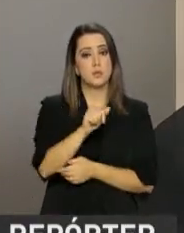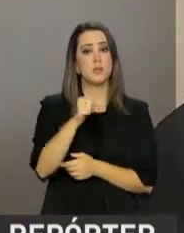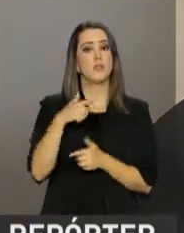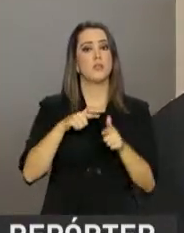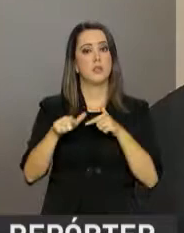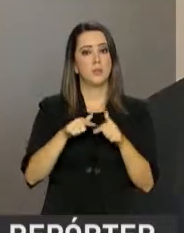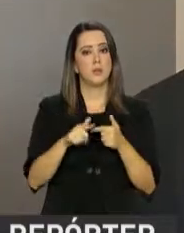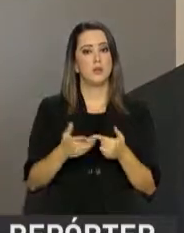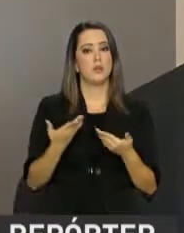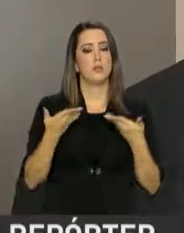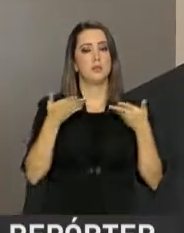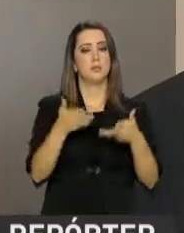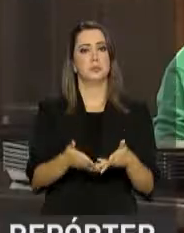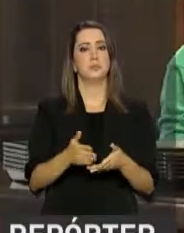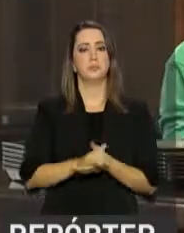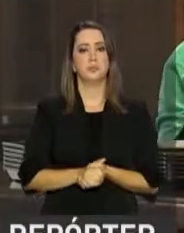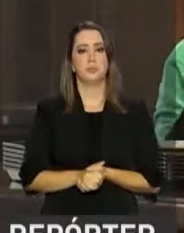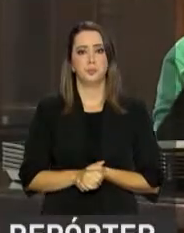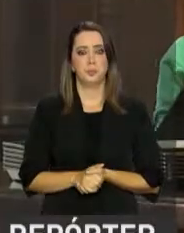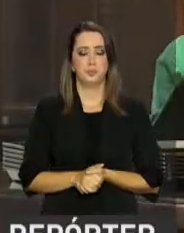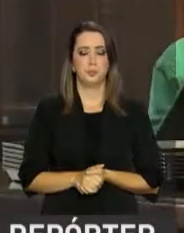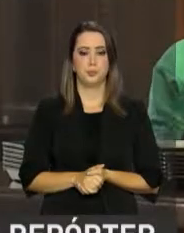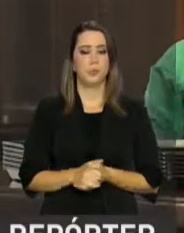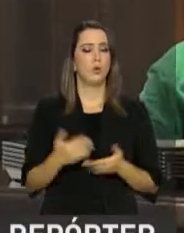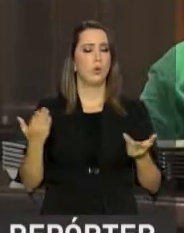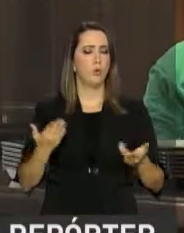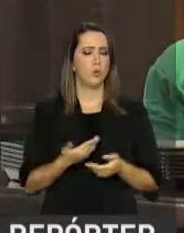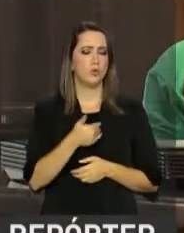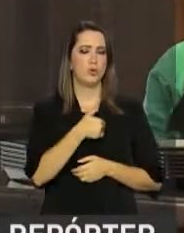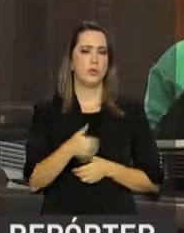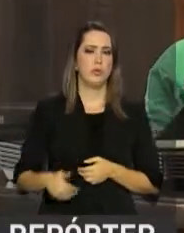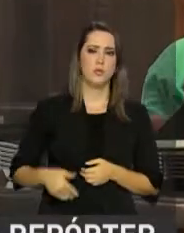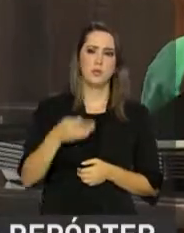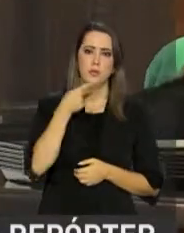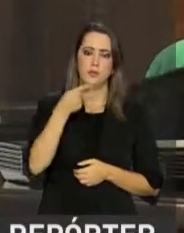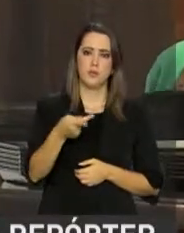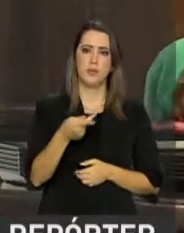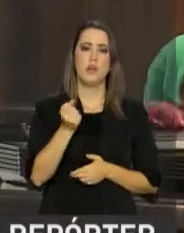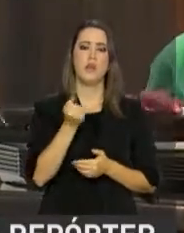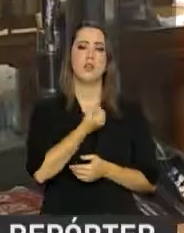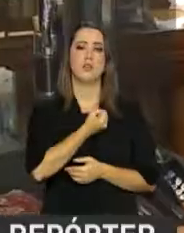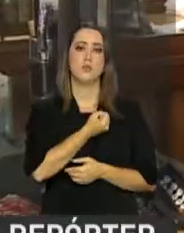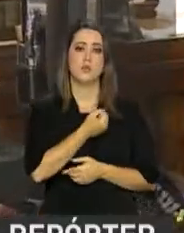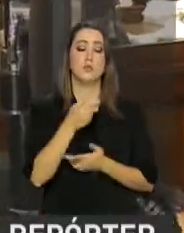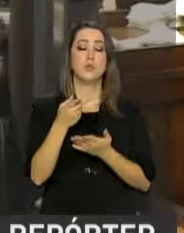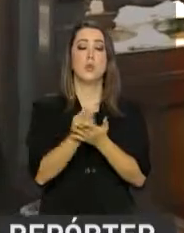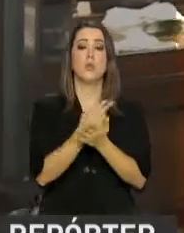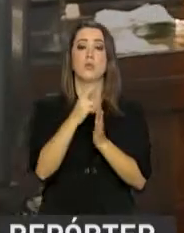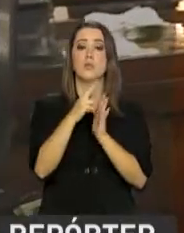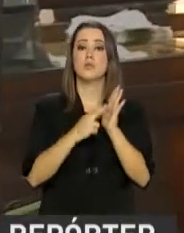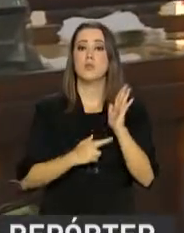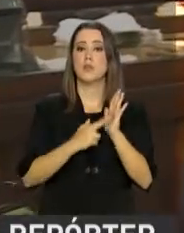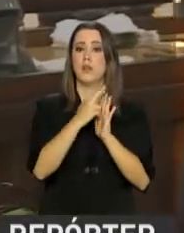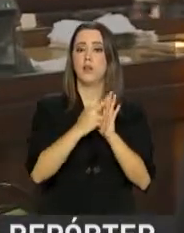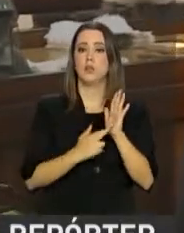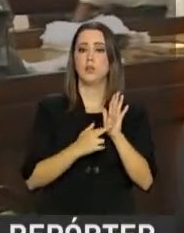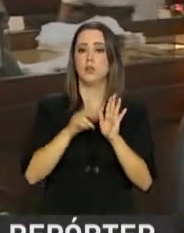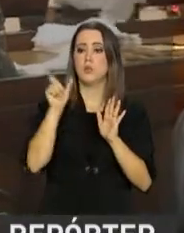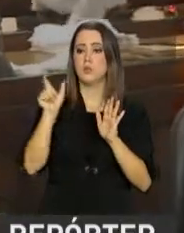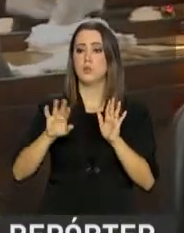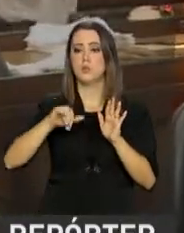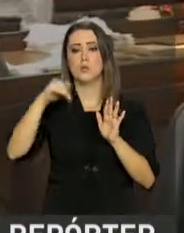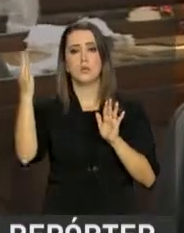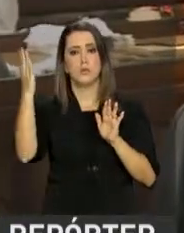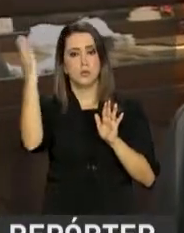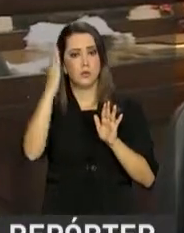absorvidas dentro do mercado de trabalho. Para o governo, a divulgação de dados como os que estão no relatório anual sobre a inserção de imigrantes